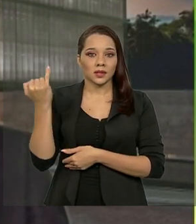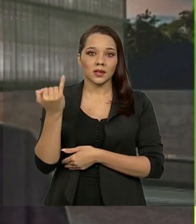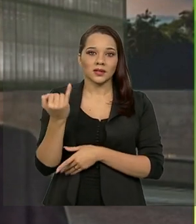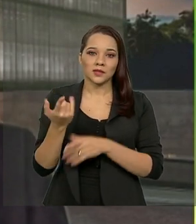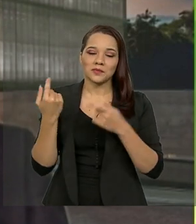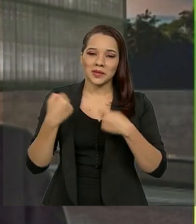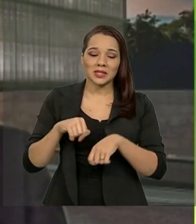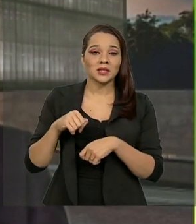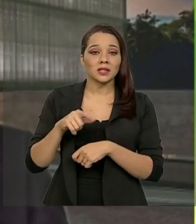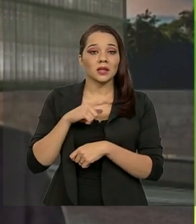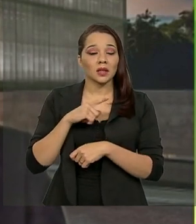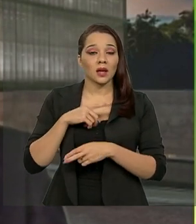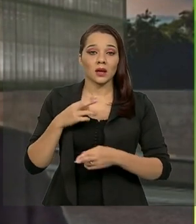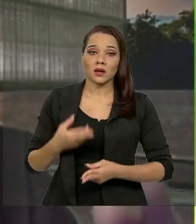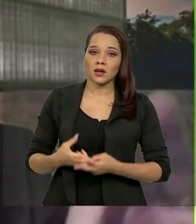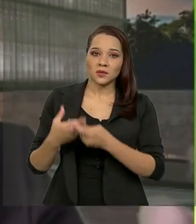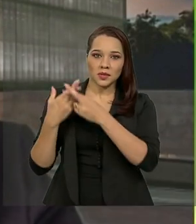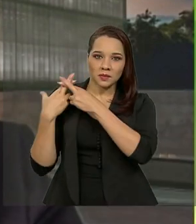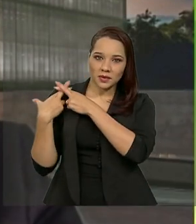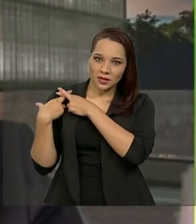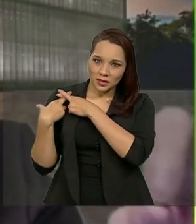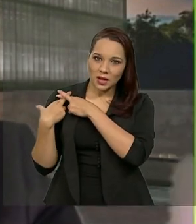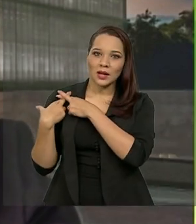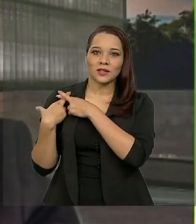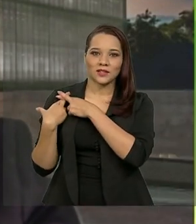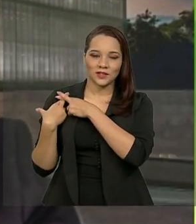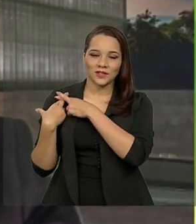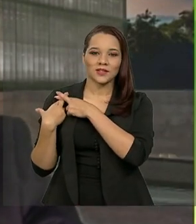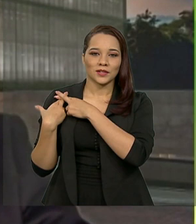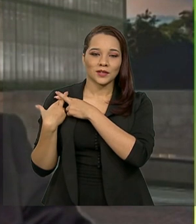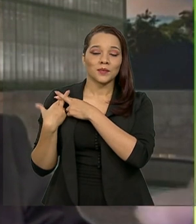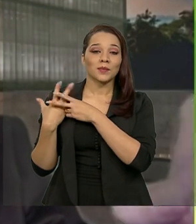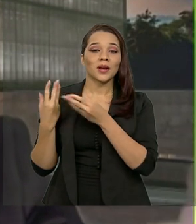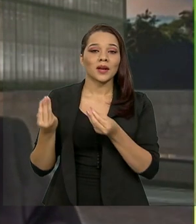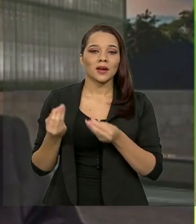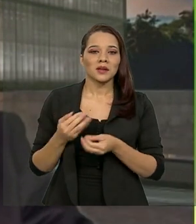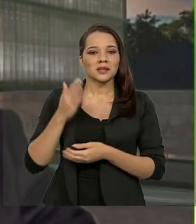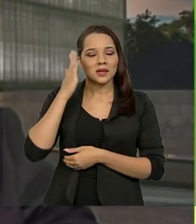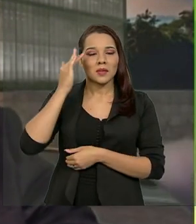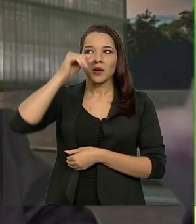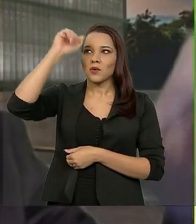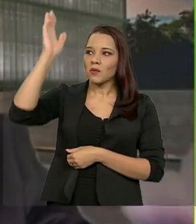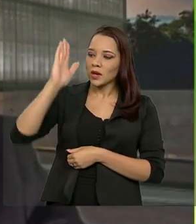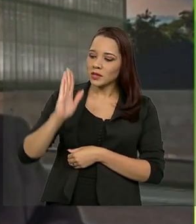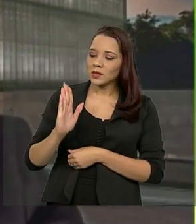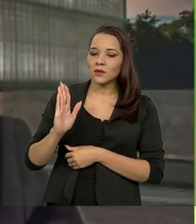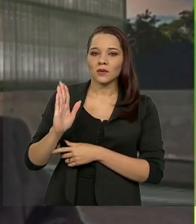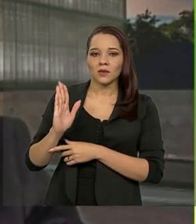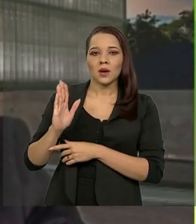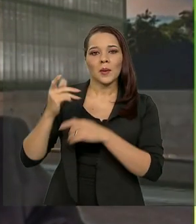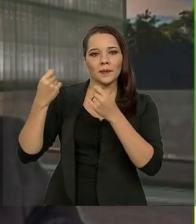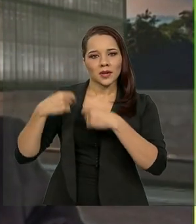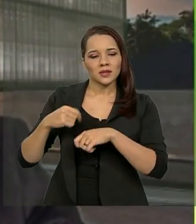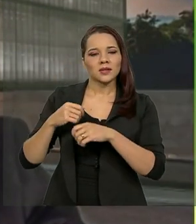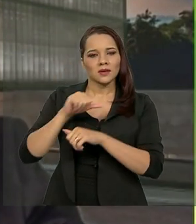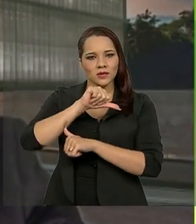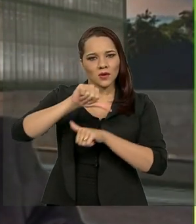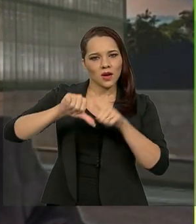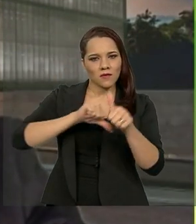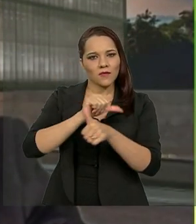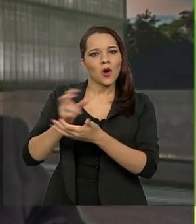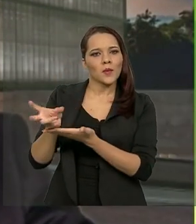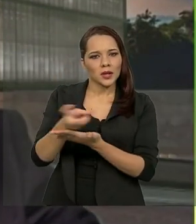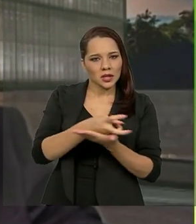que ter a responsabilidade no sentido de que o Brasil precisa de uma reforma